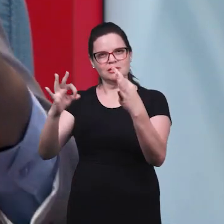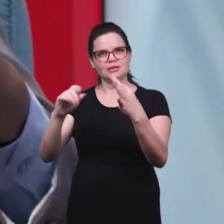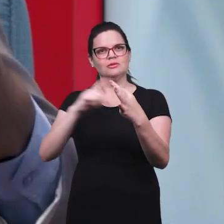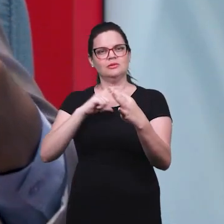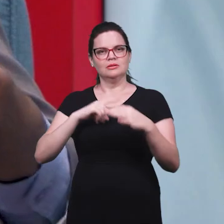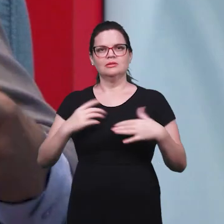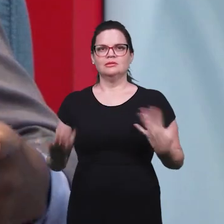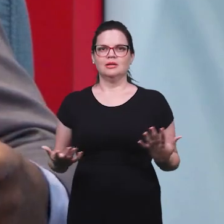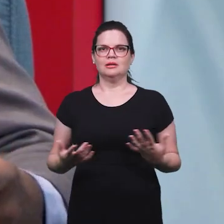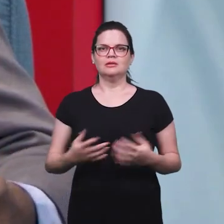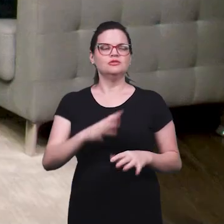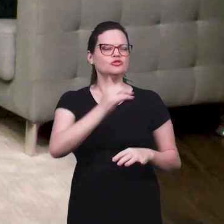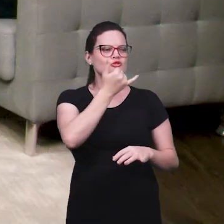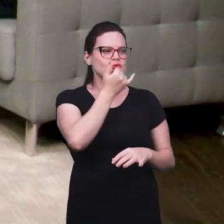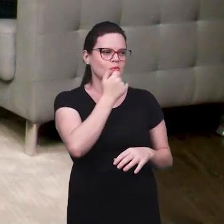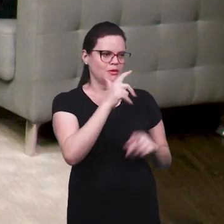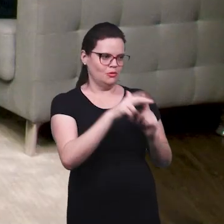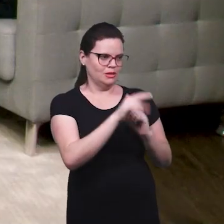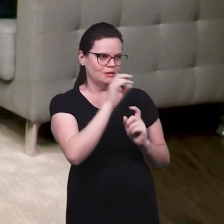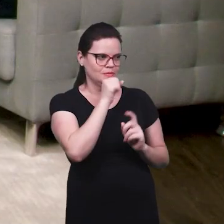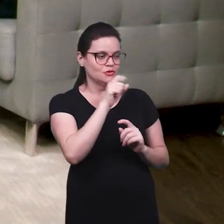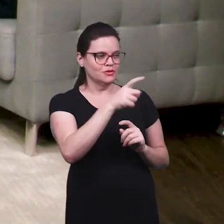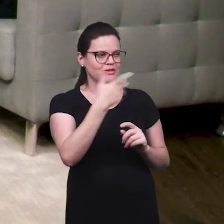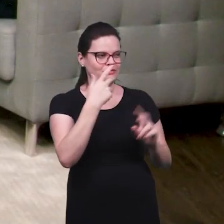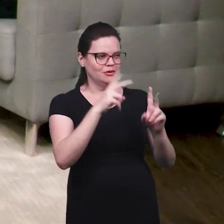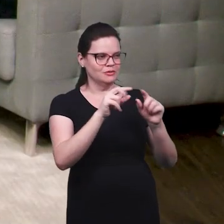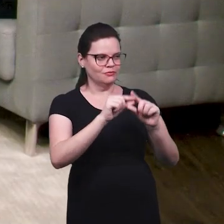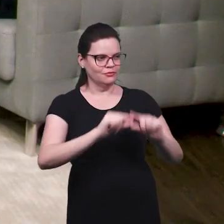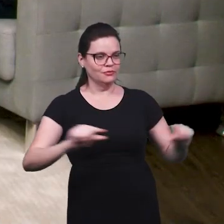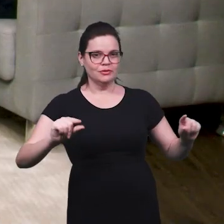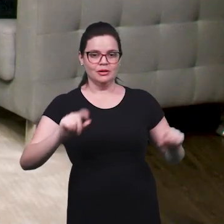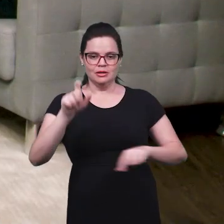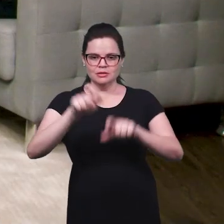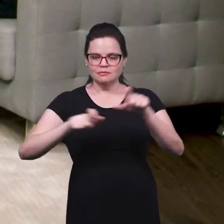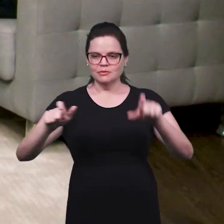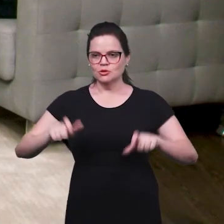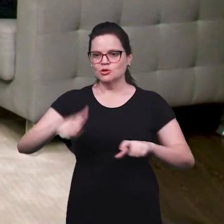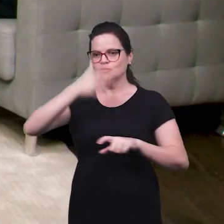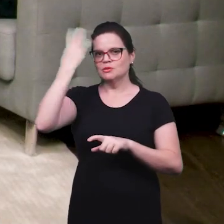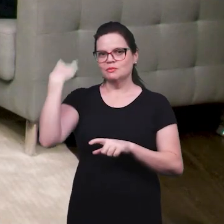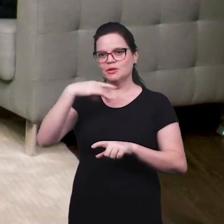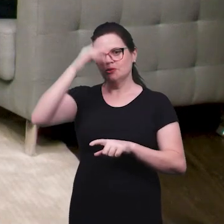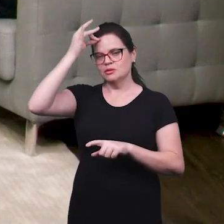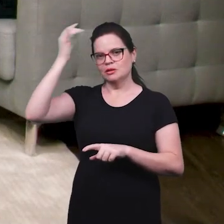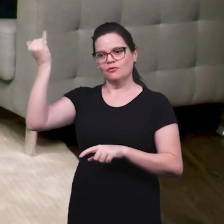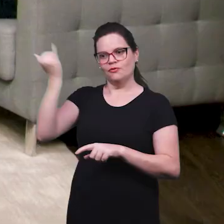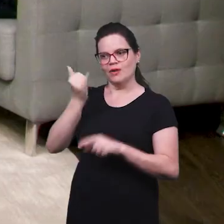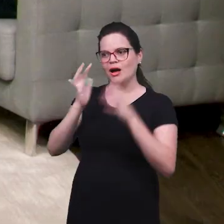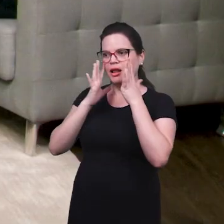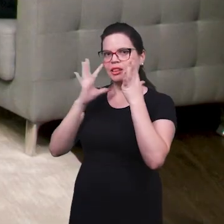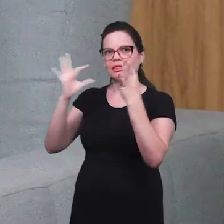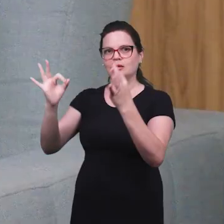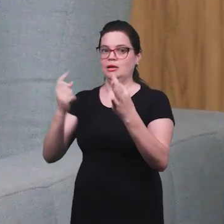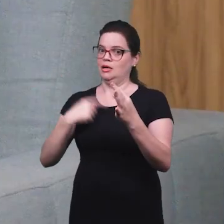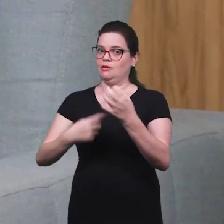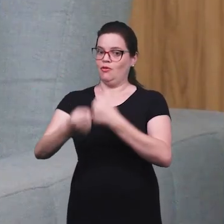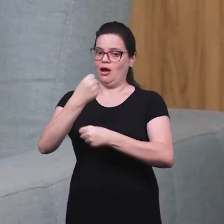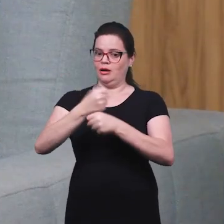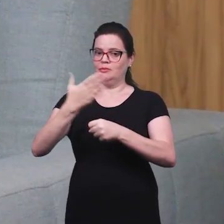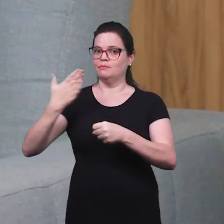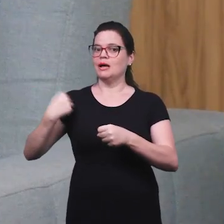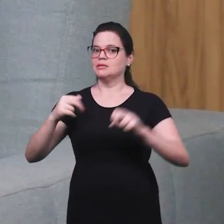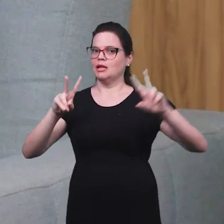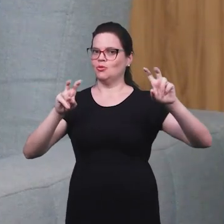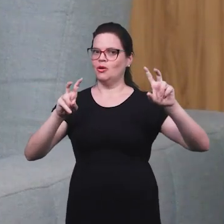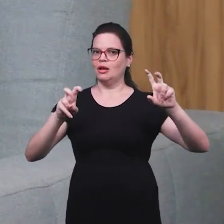está sensível. Inclusive, desculpa, pastor, você falou aqui uma frase, né? Aquele que ouve os conselhos do Espírito Santo, que foi o lema de